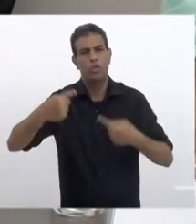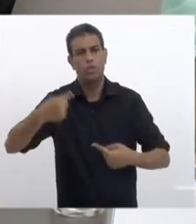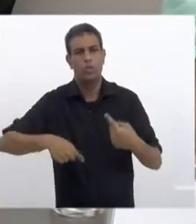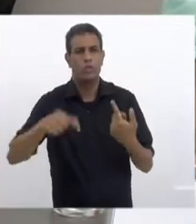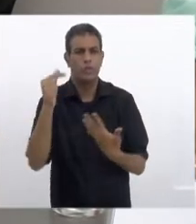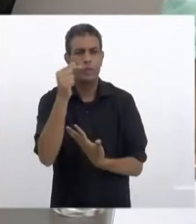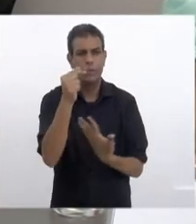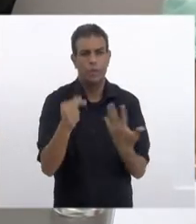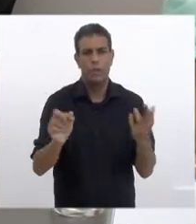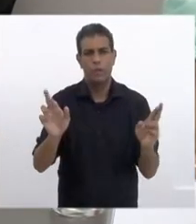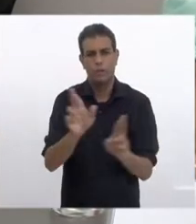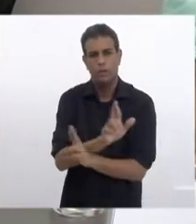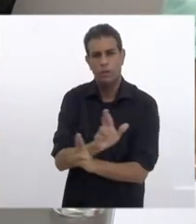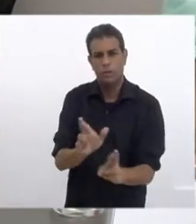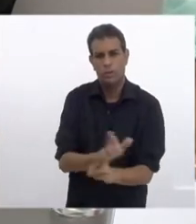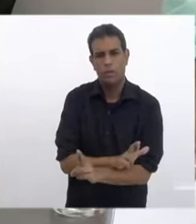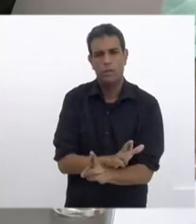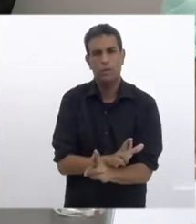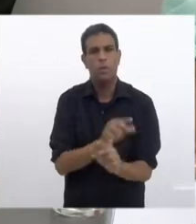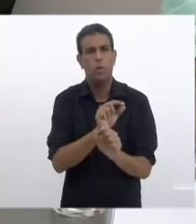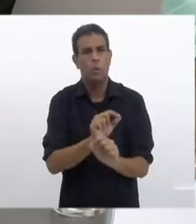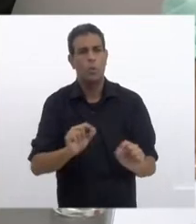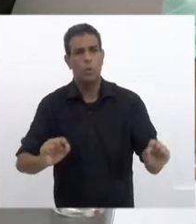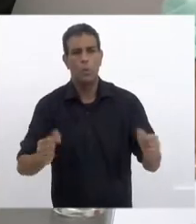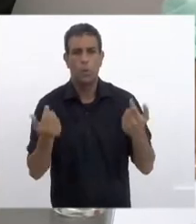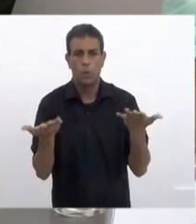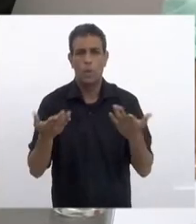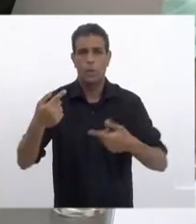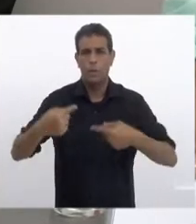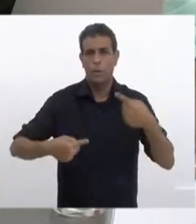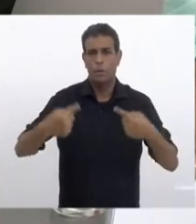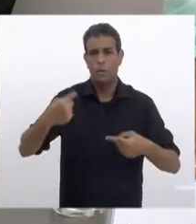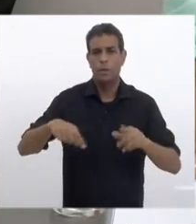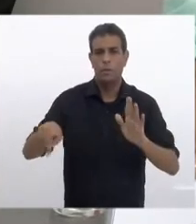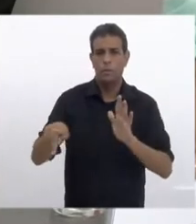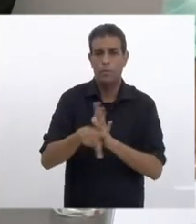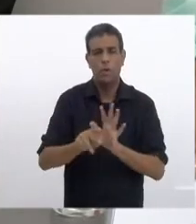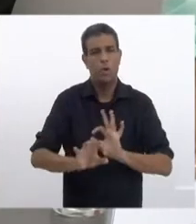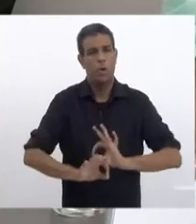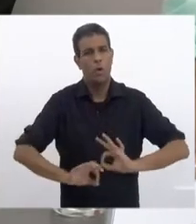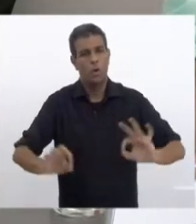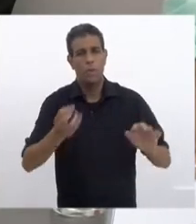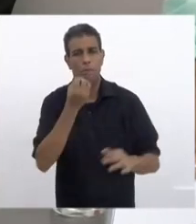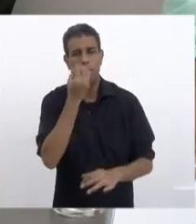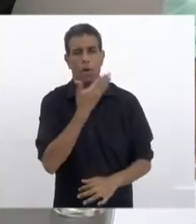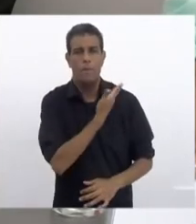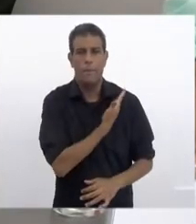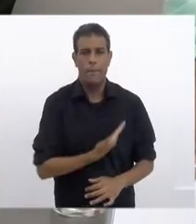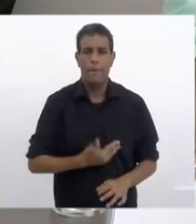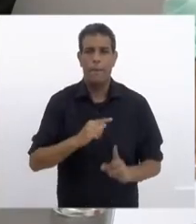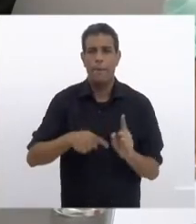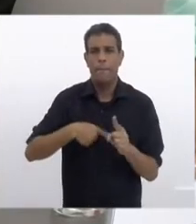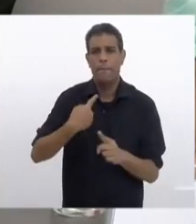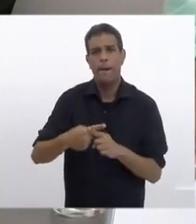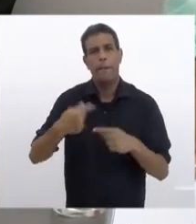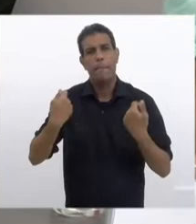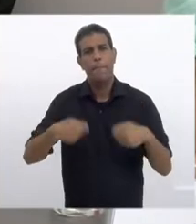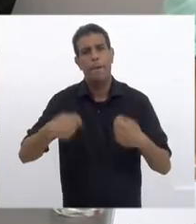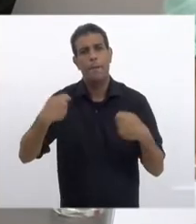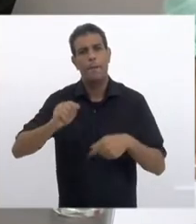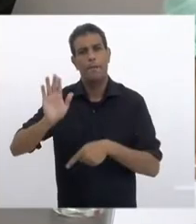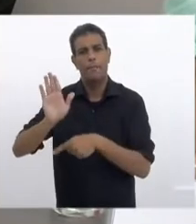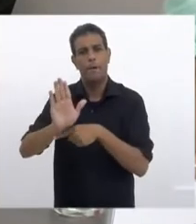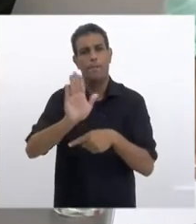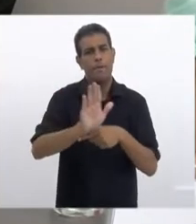a relação disso, que é a política pública boa e das boas práticas, com a necessidade do